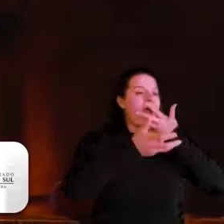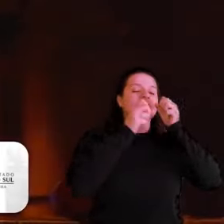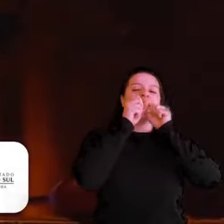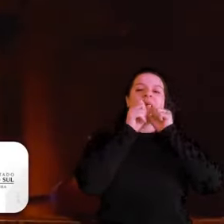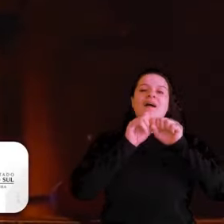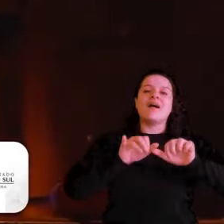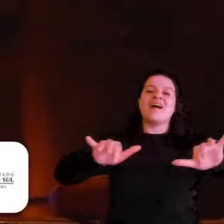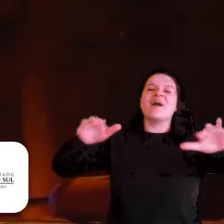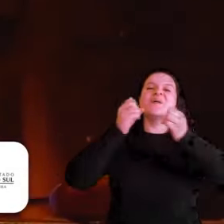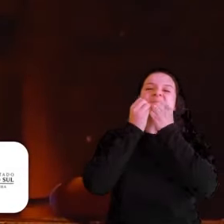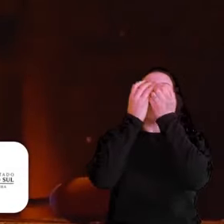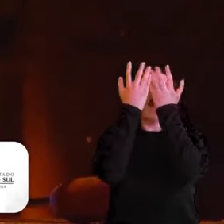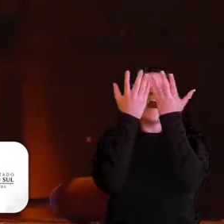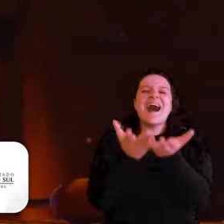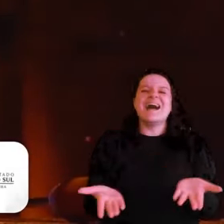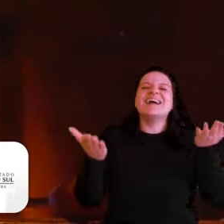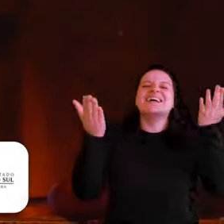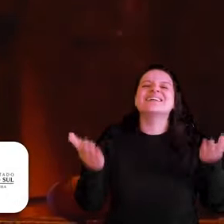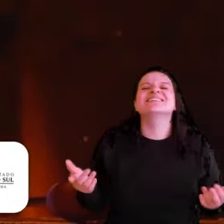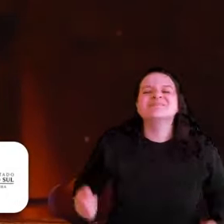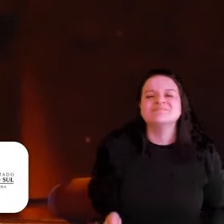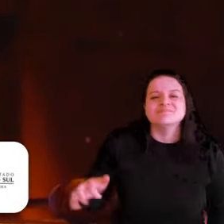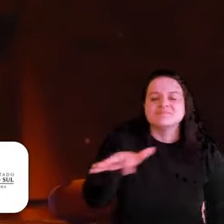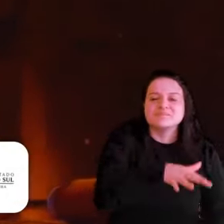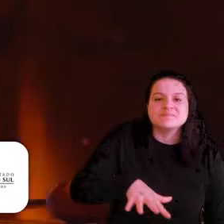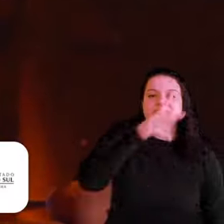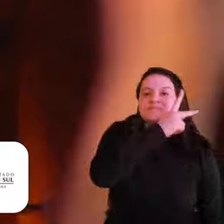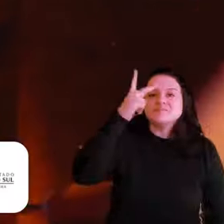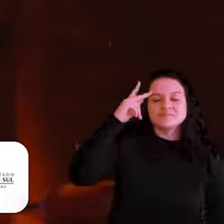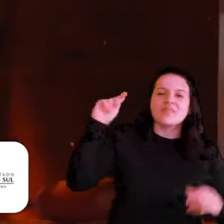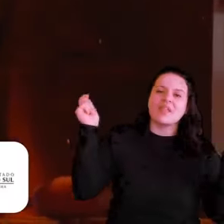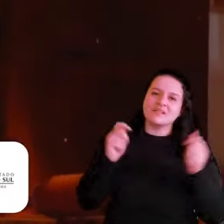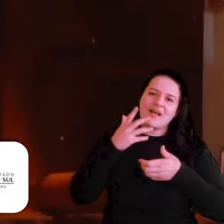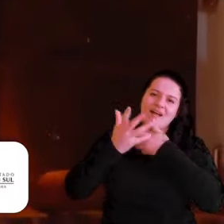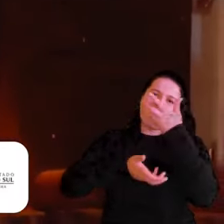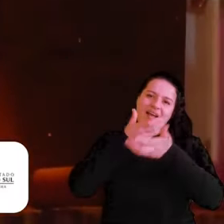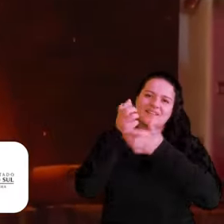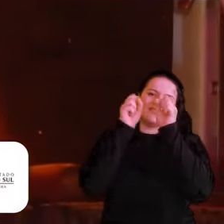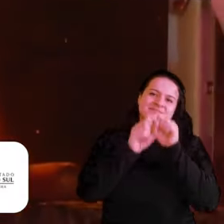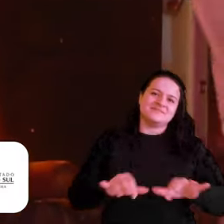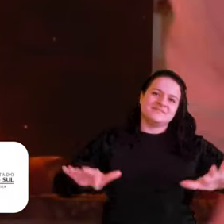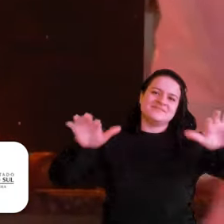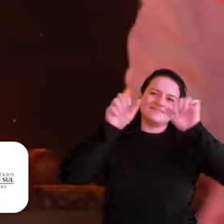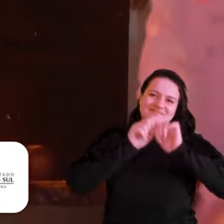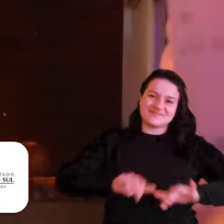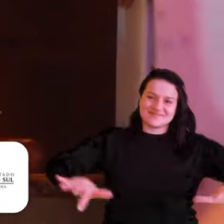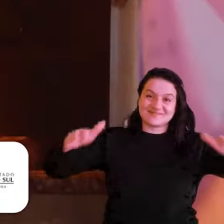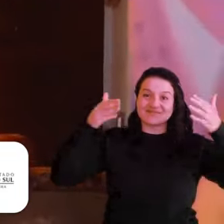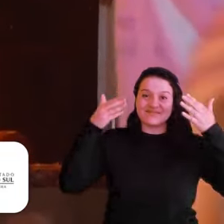tanta gente, sempre semeando bondade. Pra tanta gente cantamos, sempre